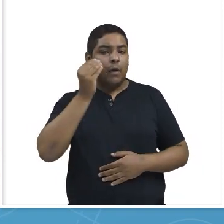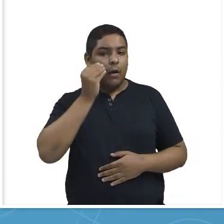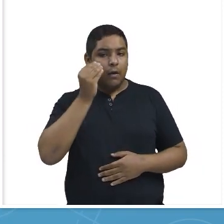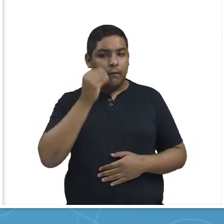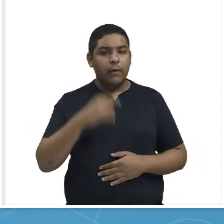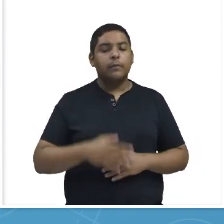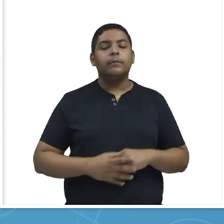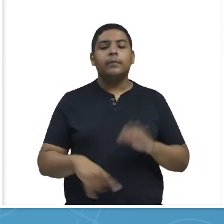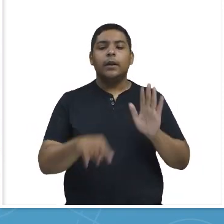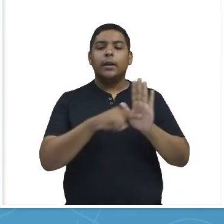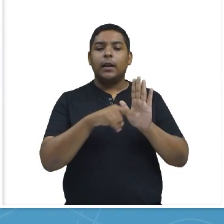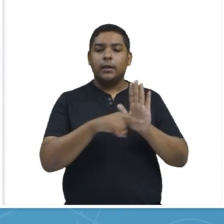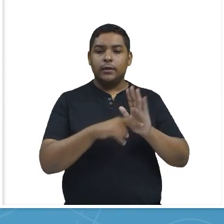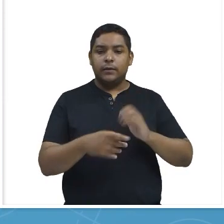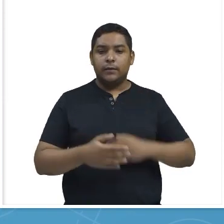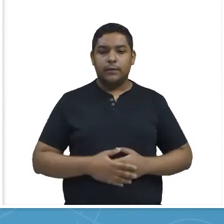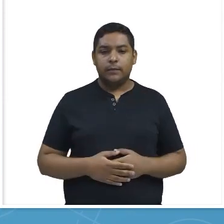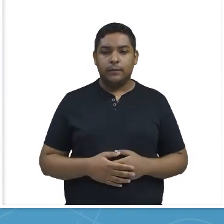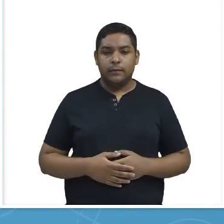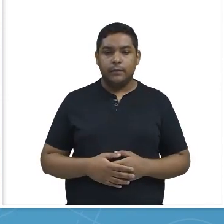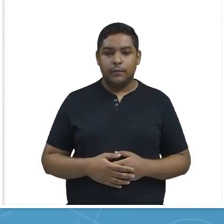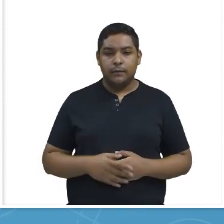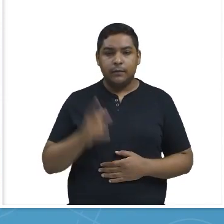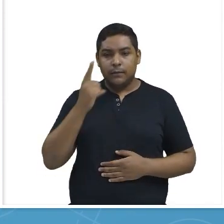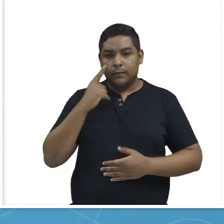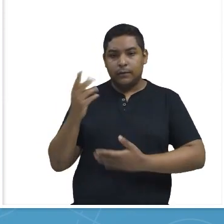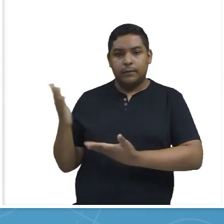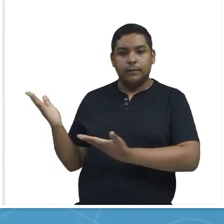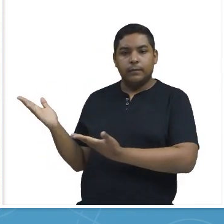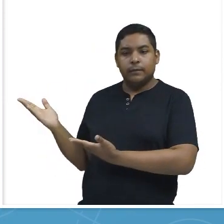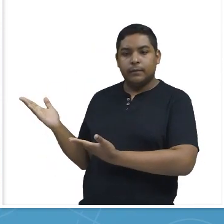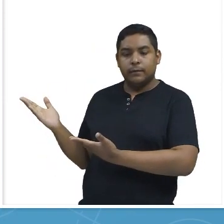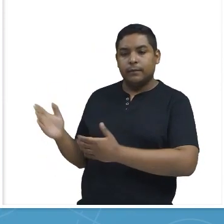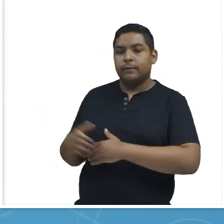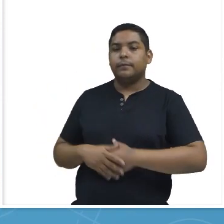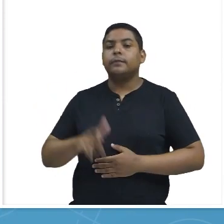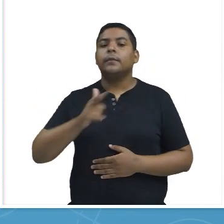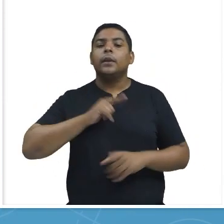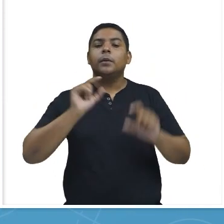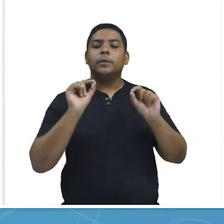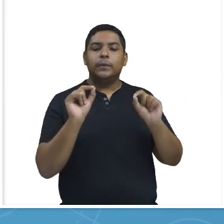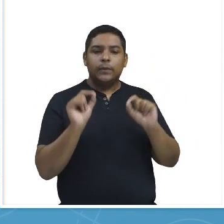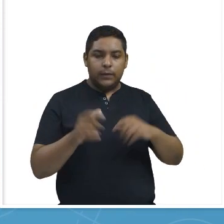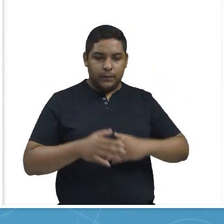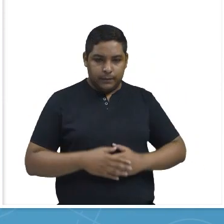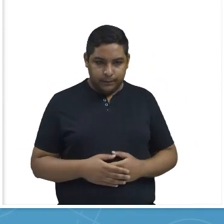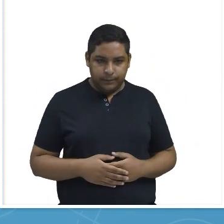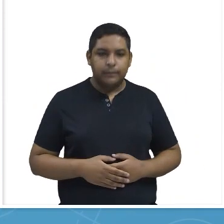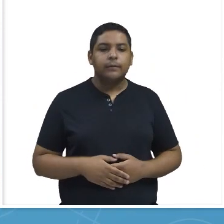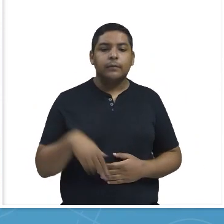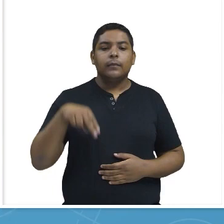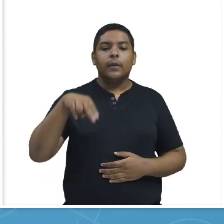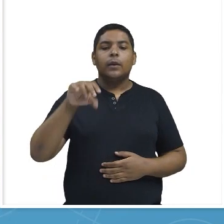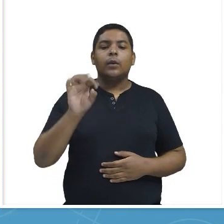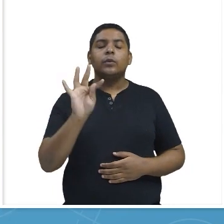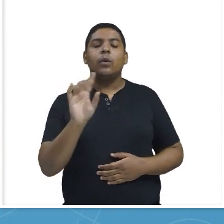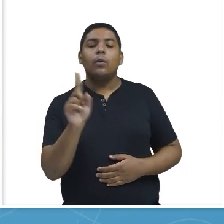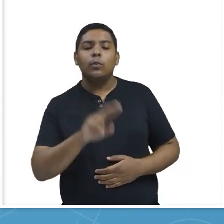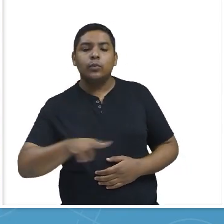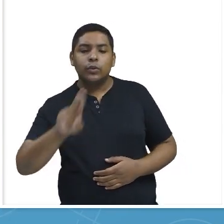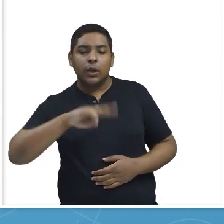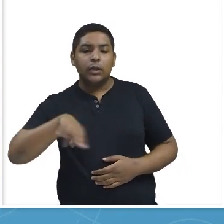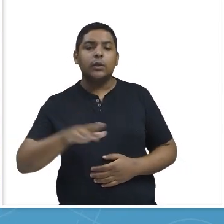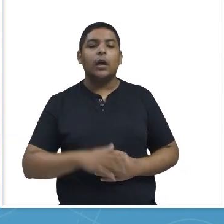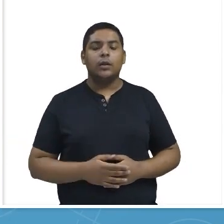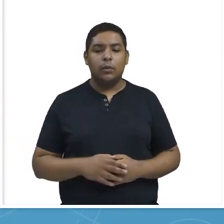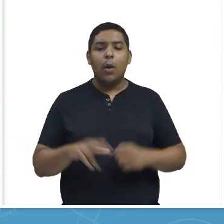negativa? Acompanhe aqui comigo. Então, olha só, nós temos aqui também o not utilizado com os pronomes do